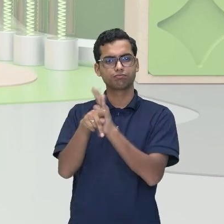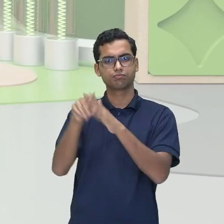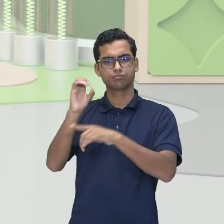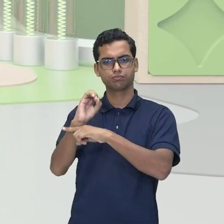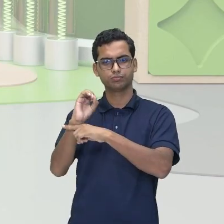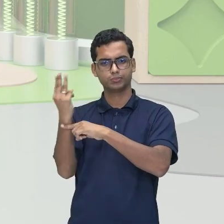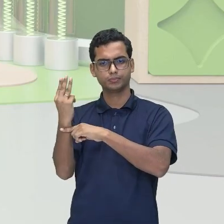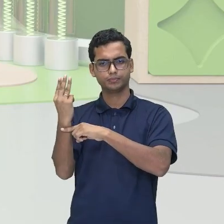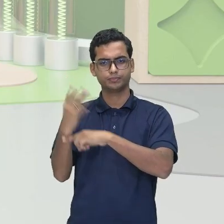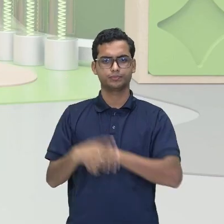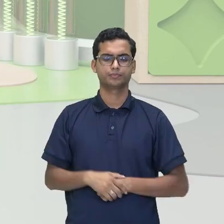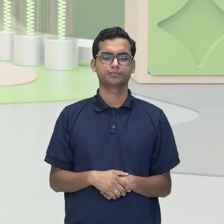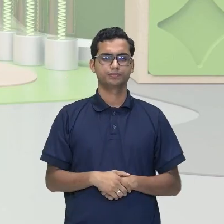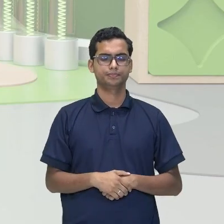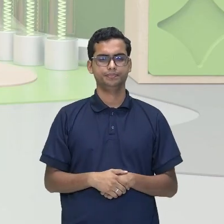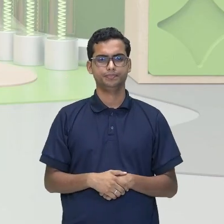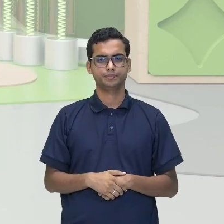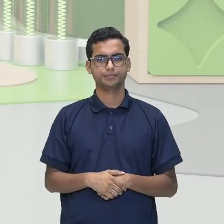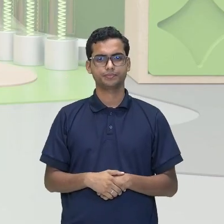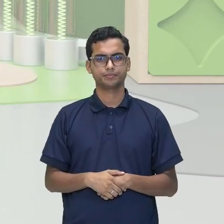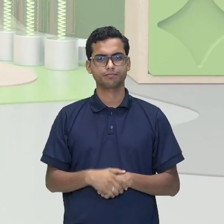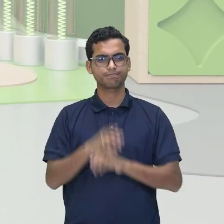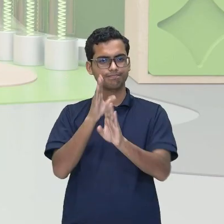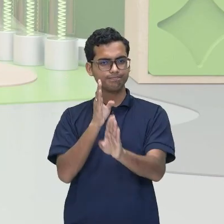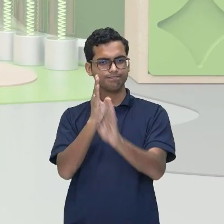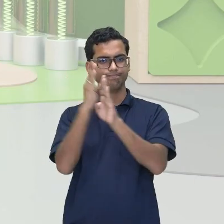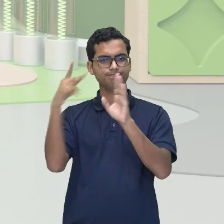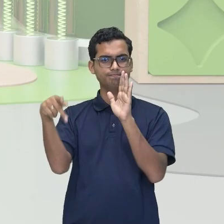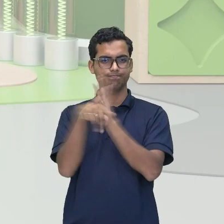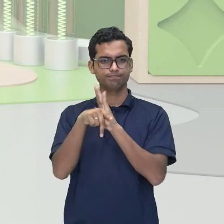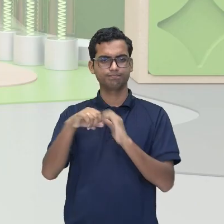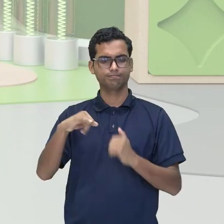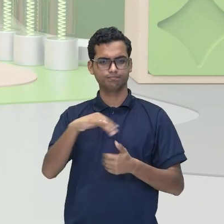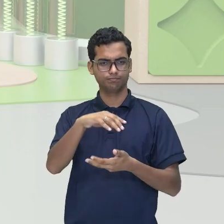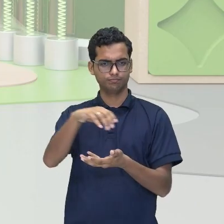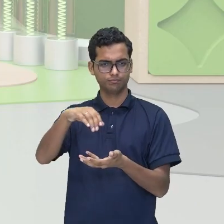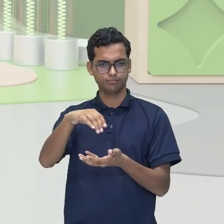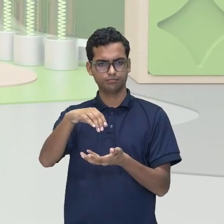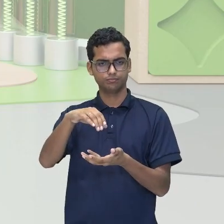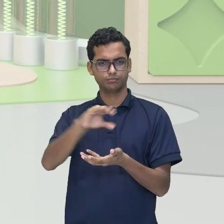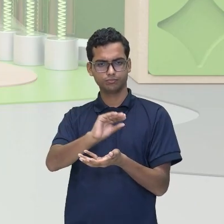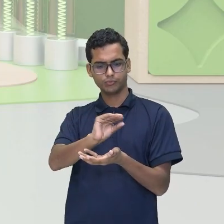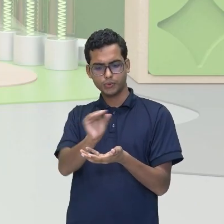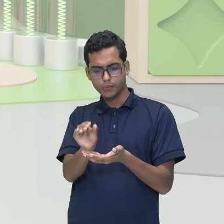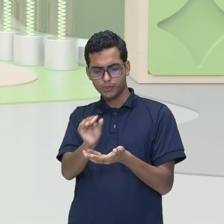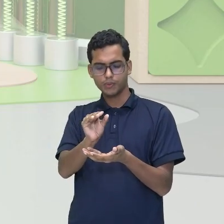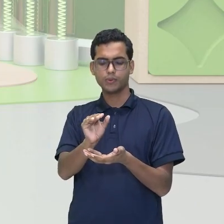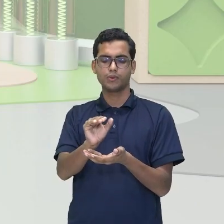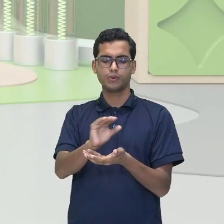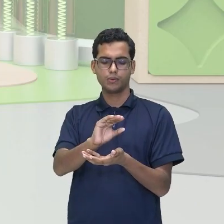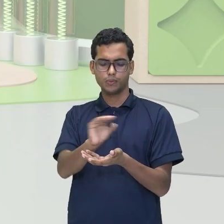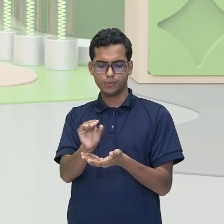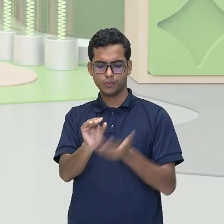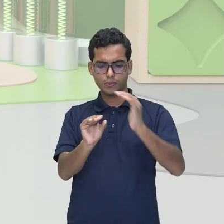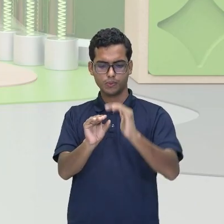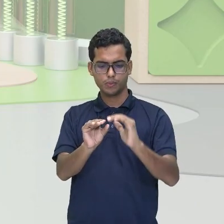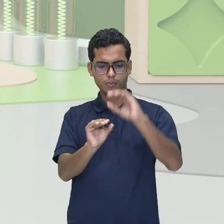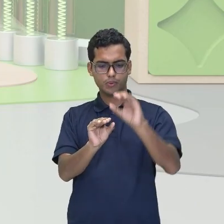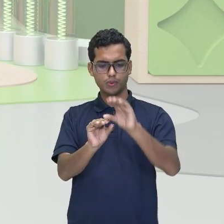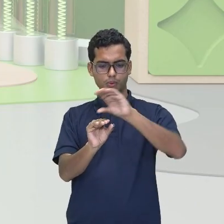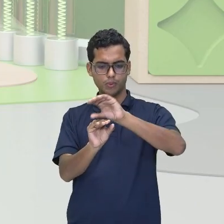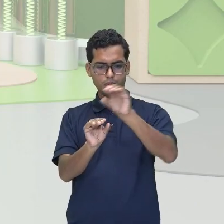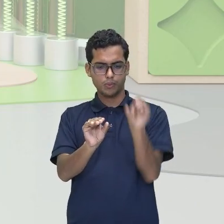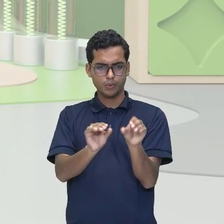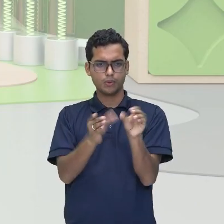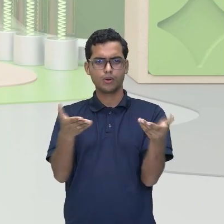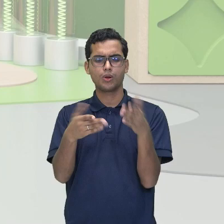Então, descobrimos aonde está a camada de ozônio. Acima da